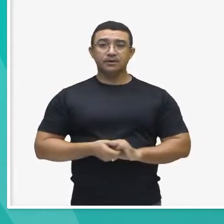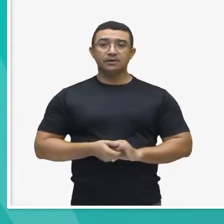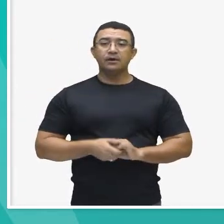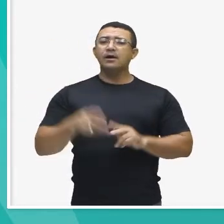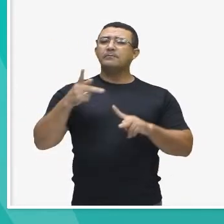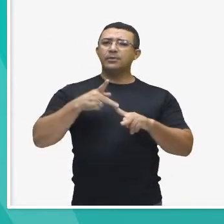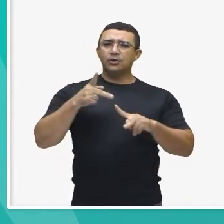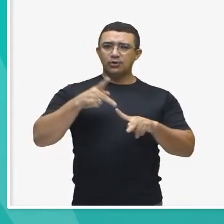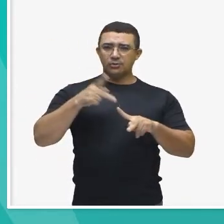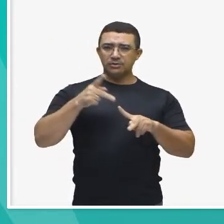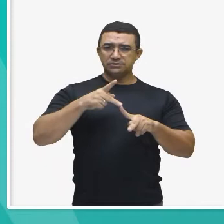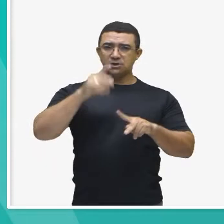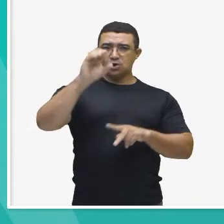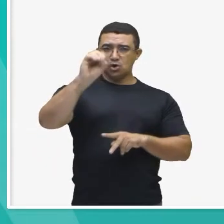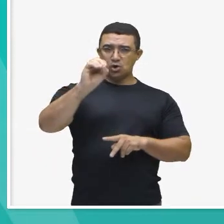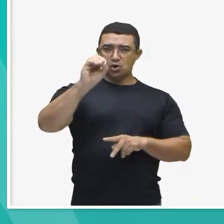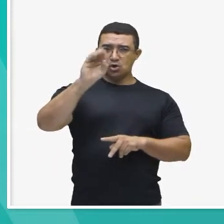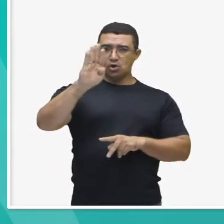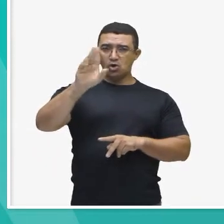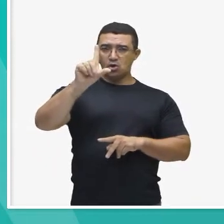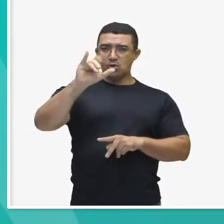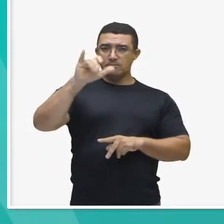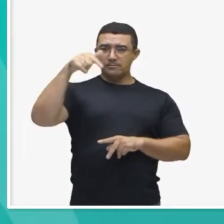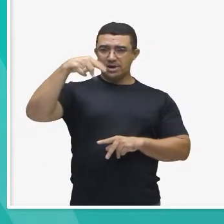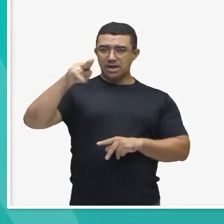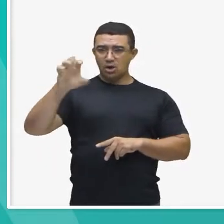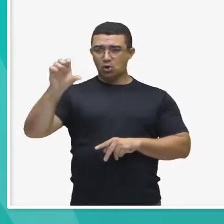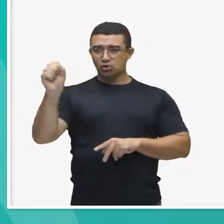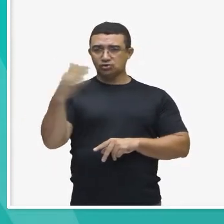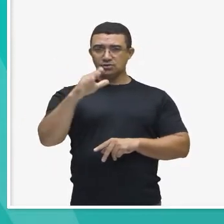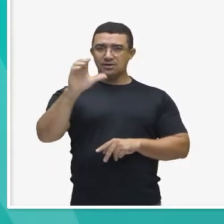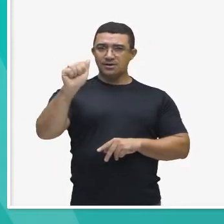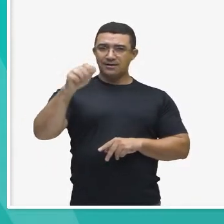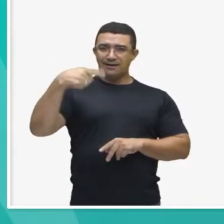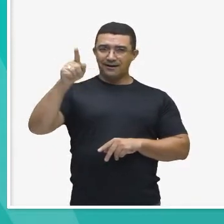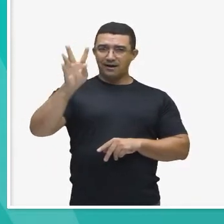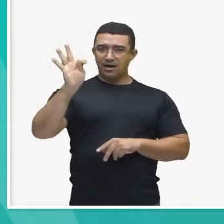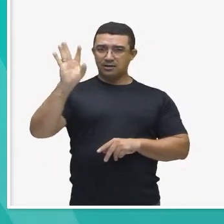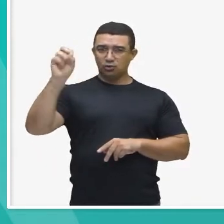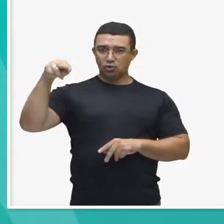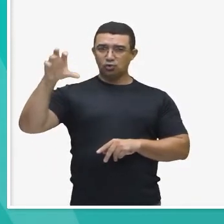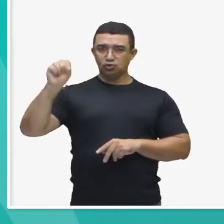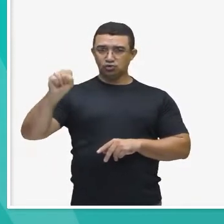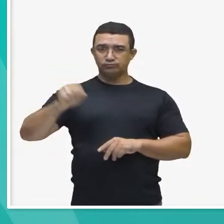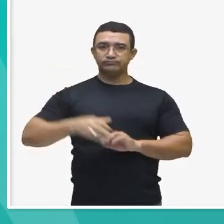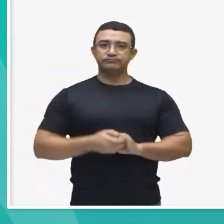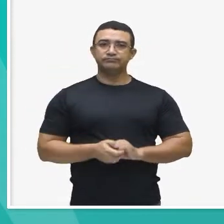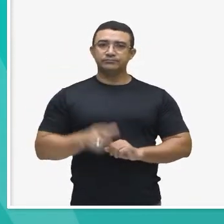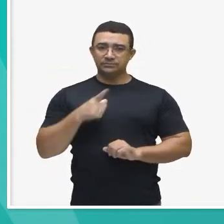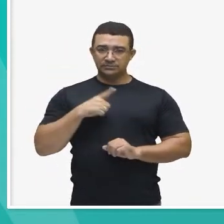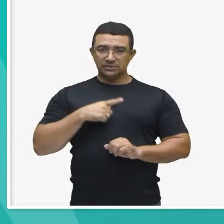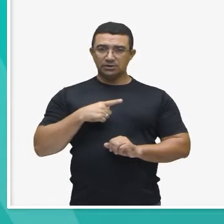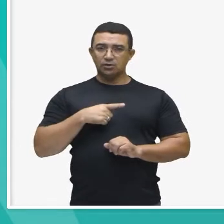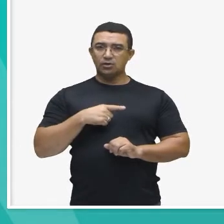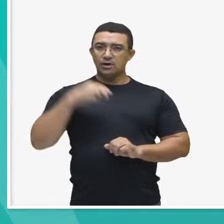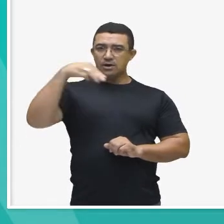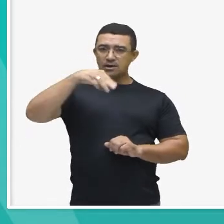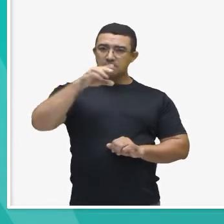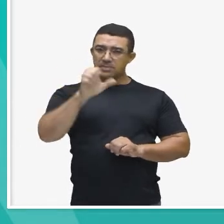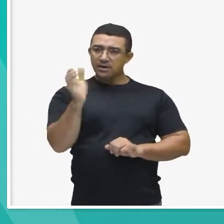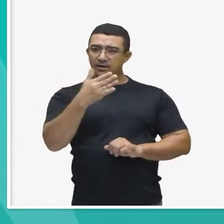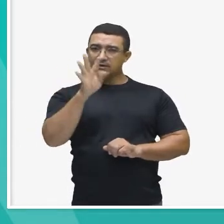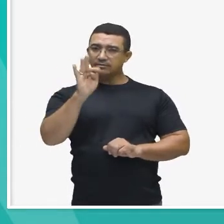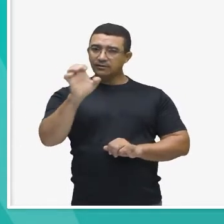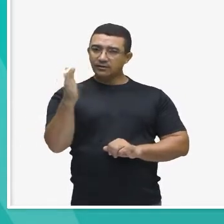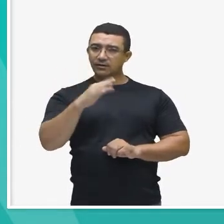nós temos aqui o mi, ti, si, o, a, lhe, se, nos, vos, os, as,